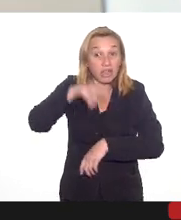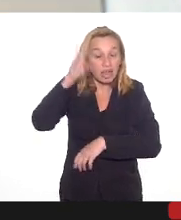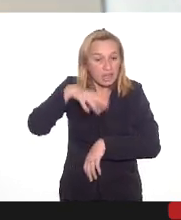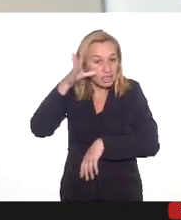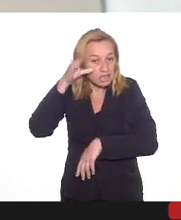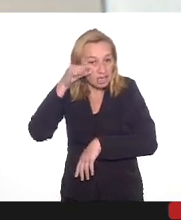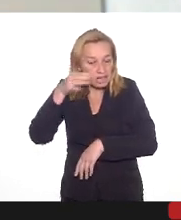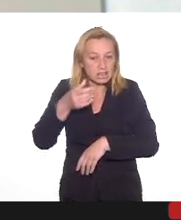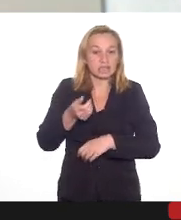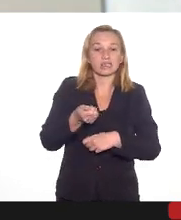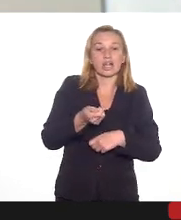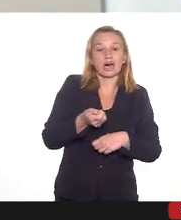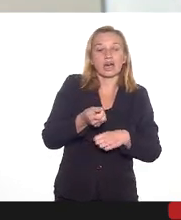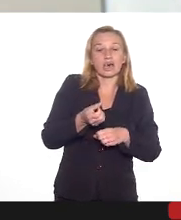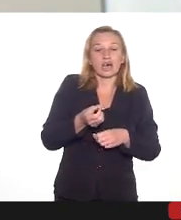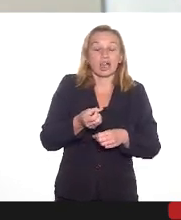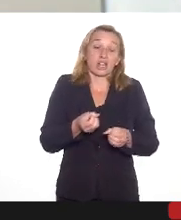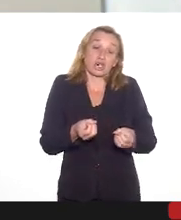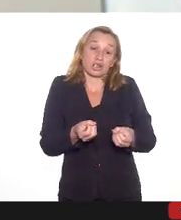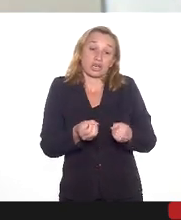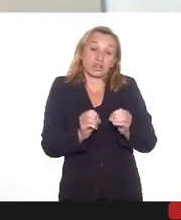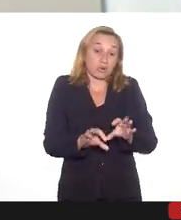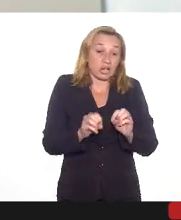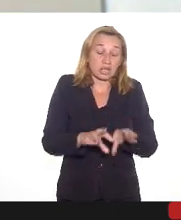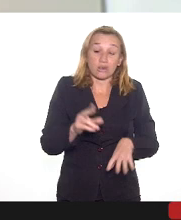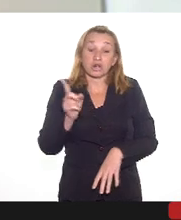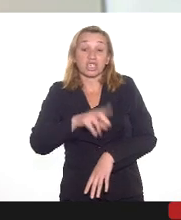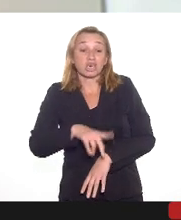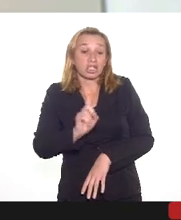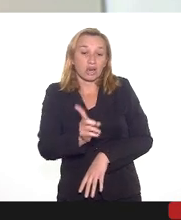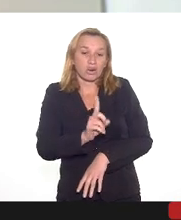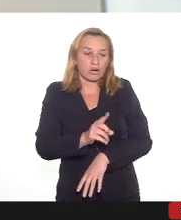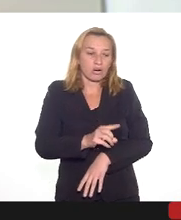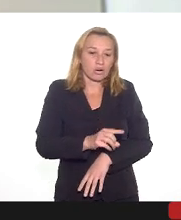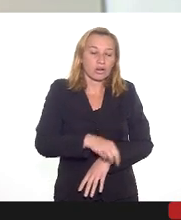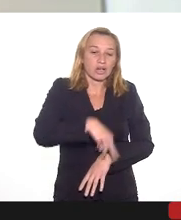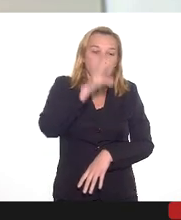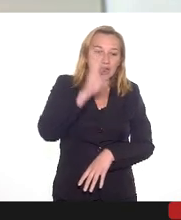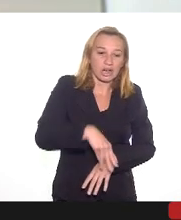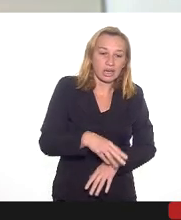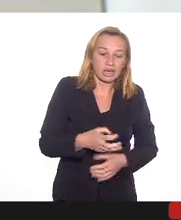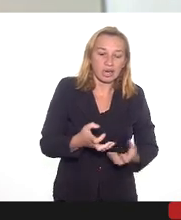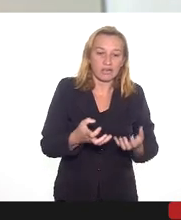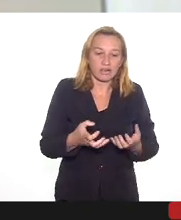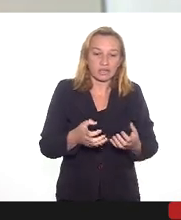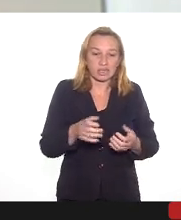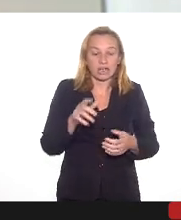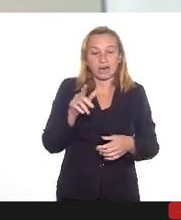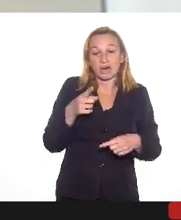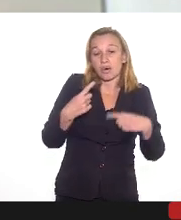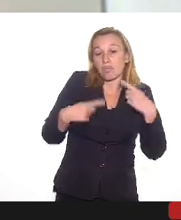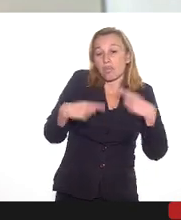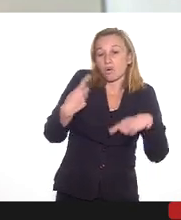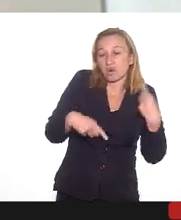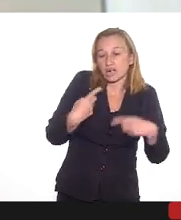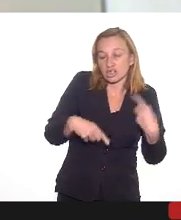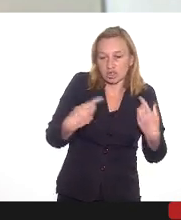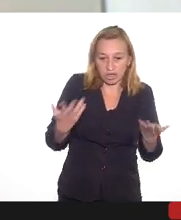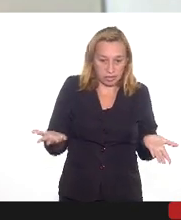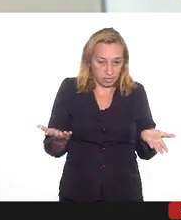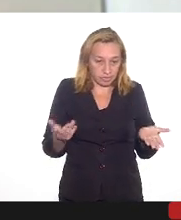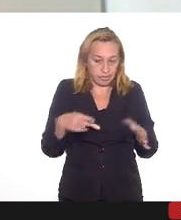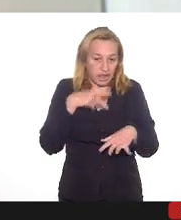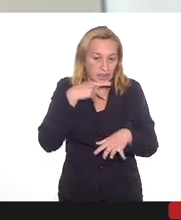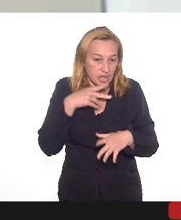em quem tem interesse em fazer política partidária, né? Então vamos cobrar que se faça isso pelo respeito é a